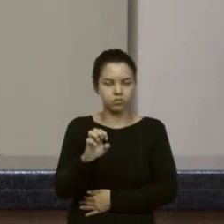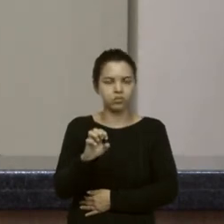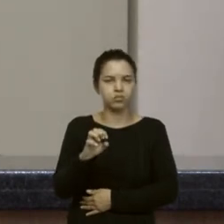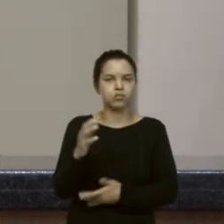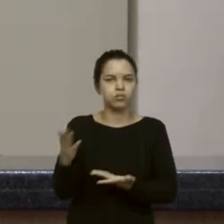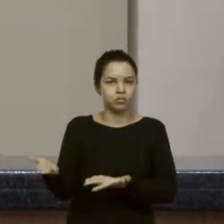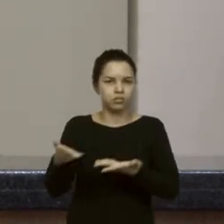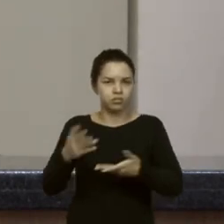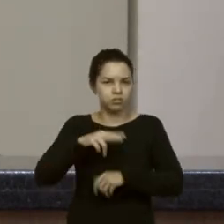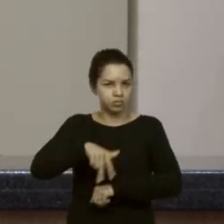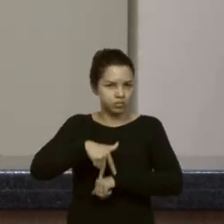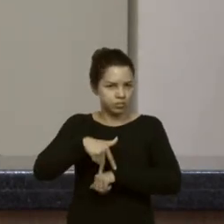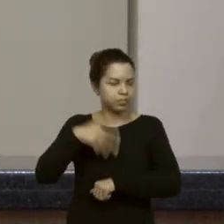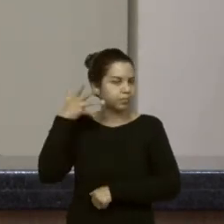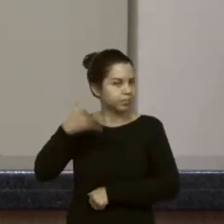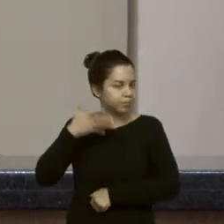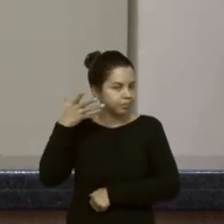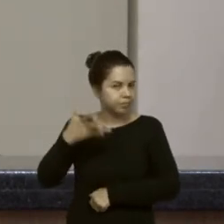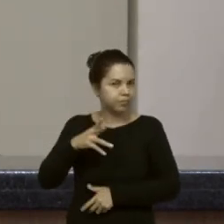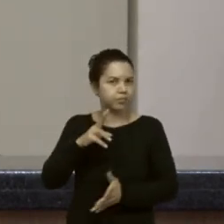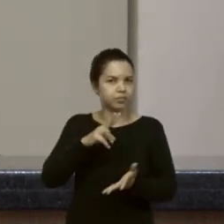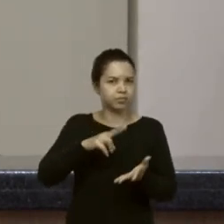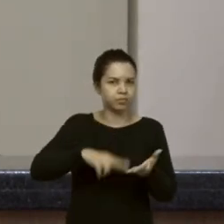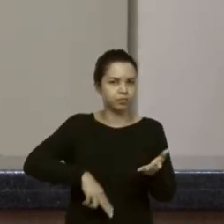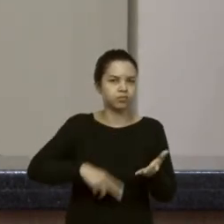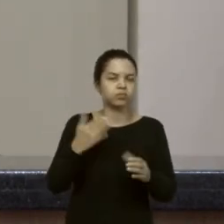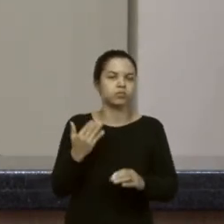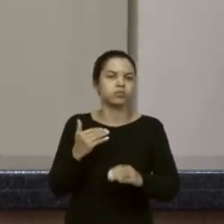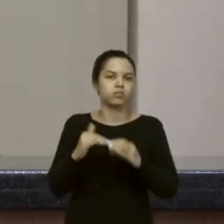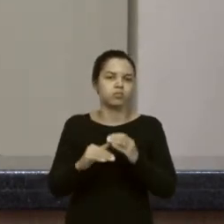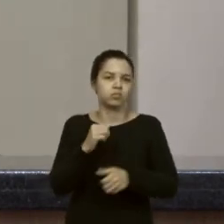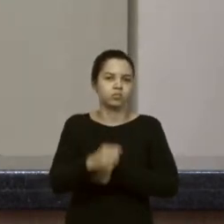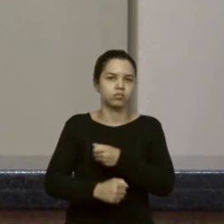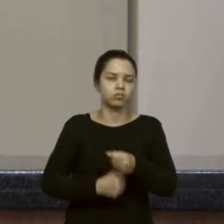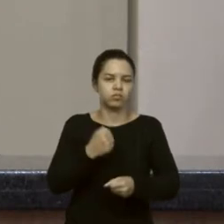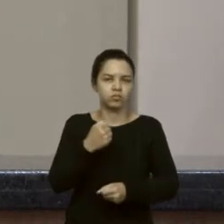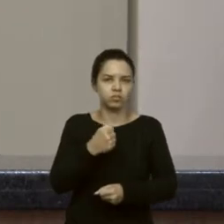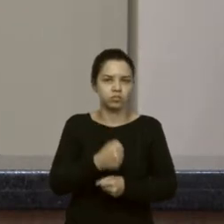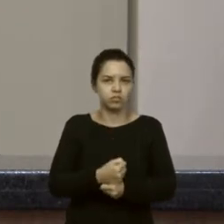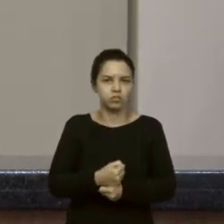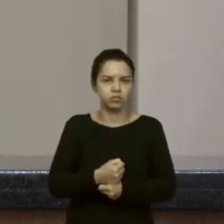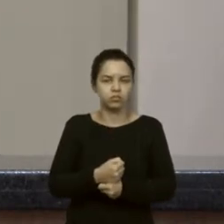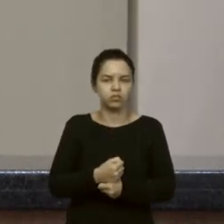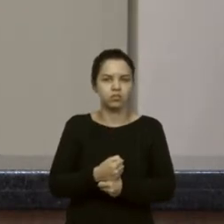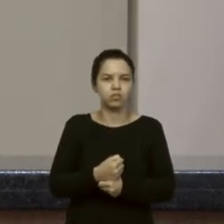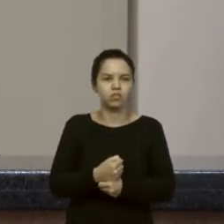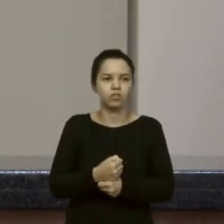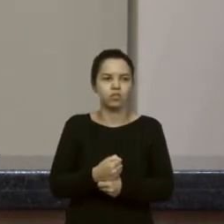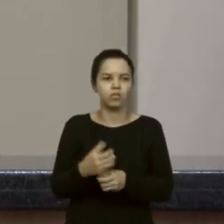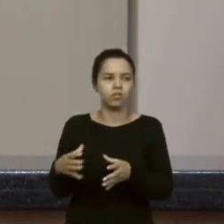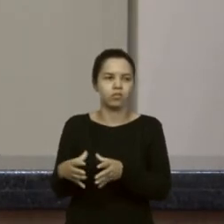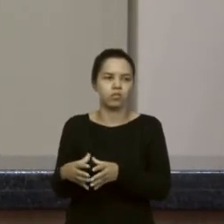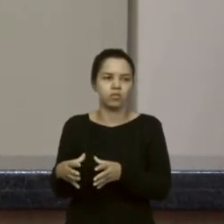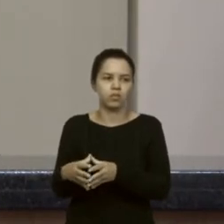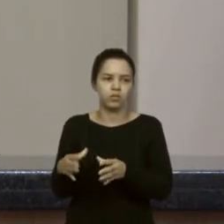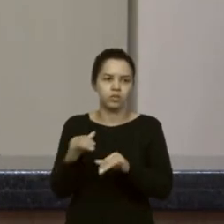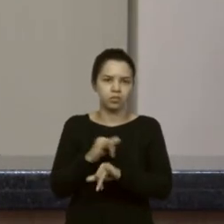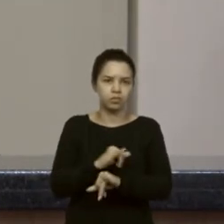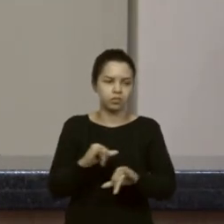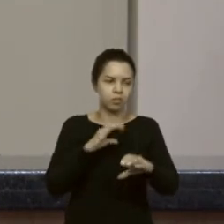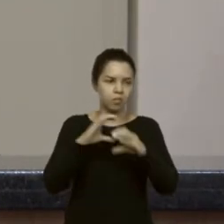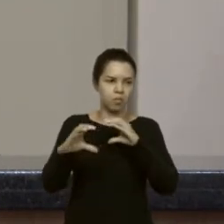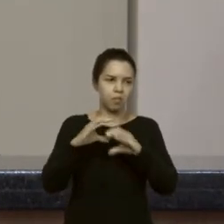faça uso da palavra para a leitura da mensagem anual do segmento da comunicação.